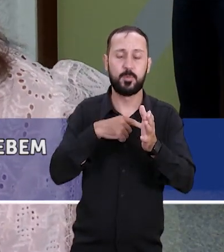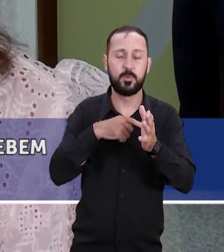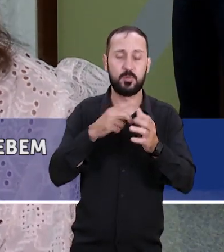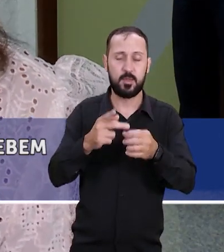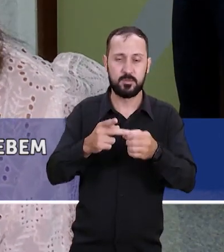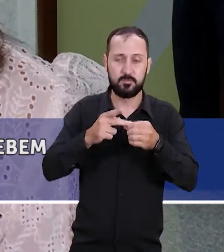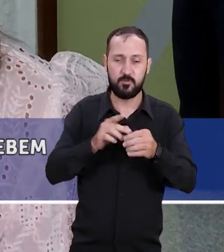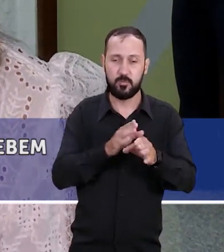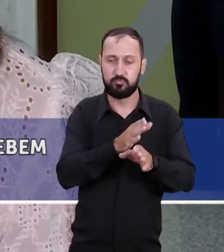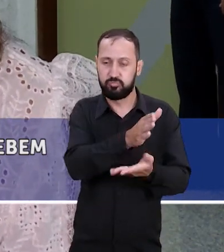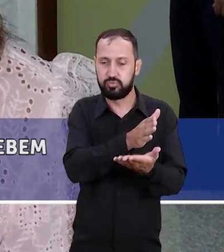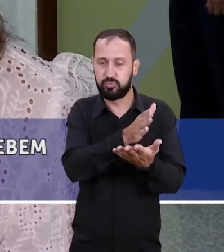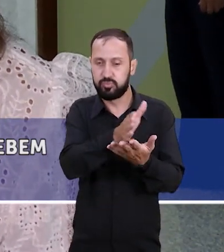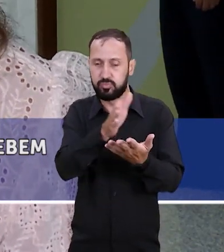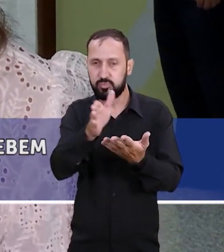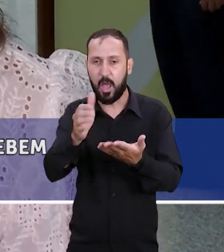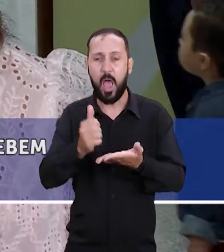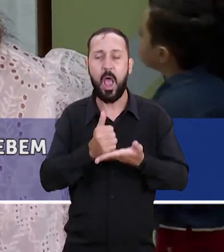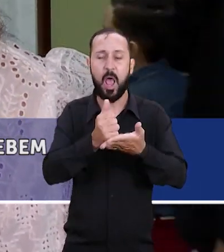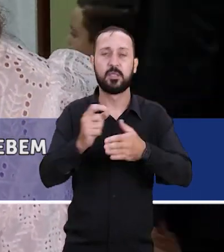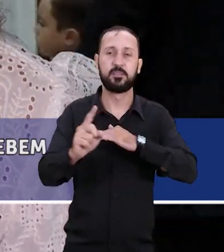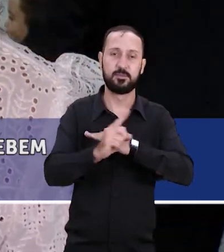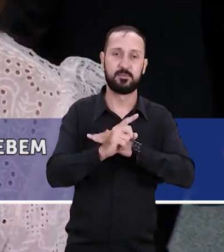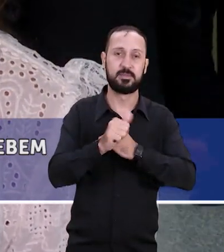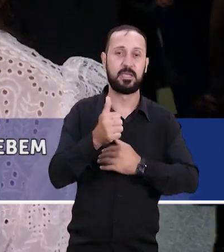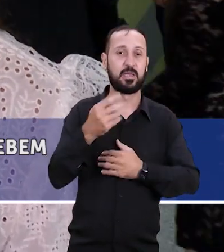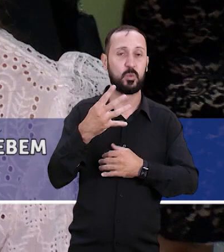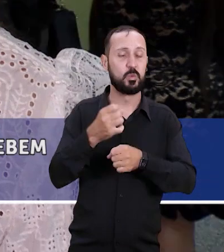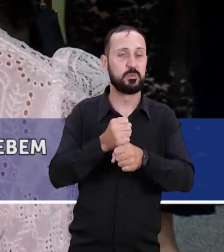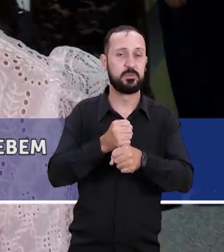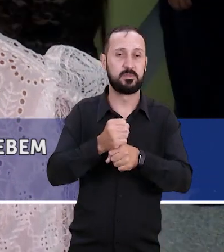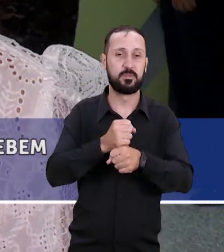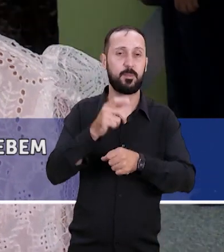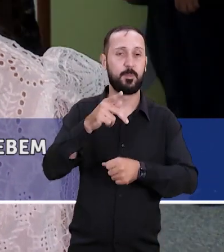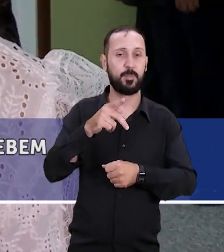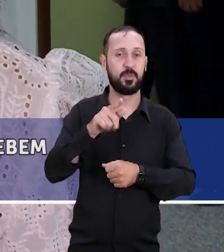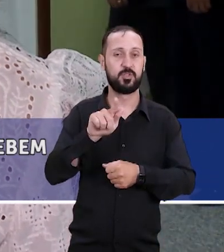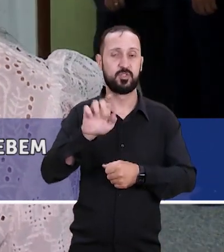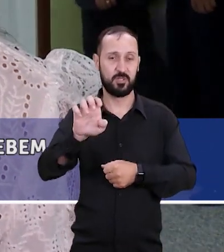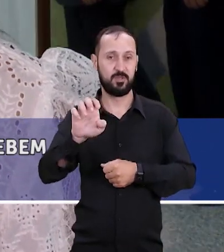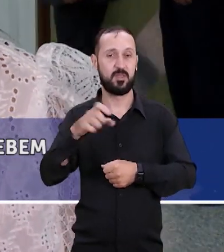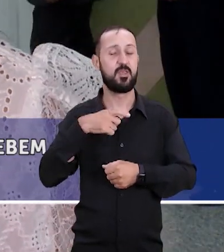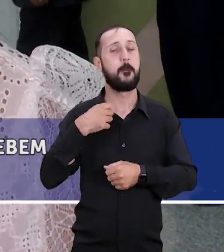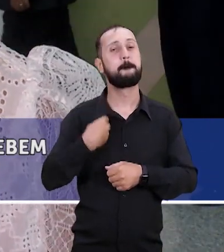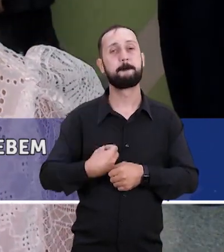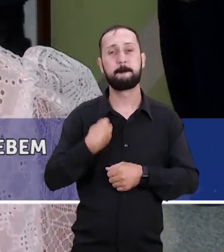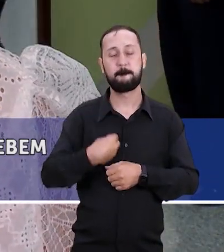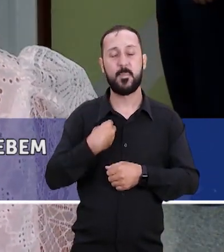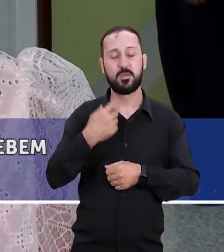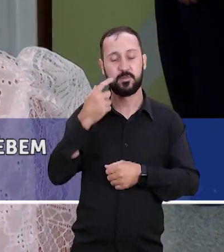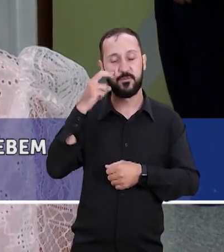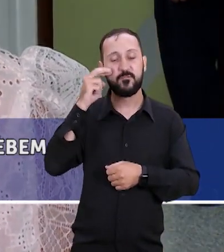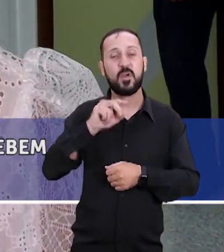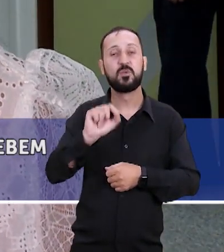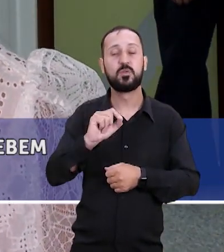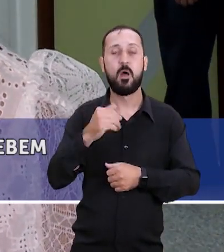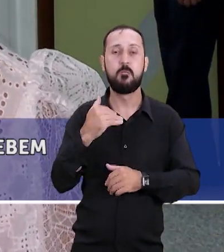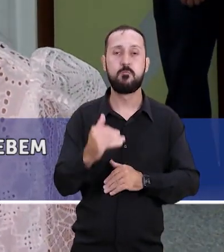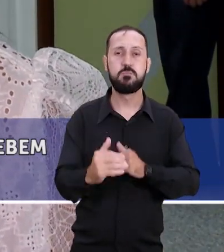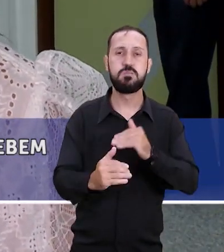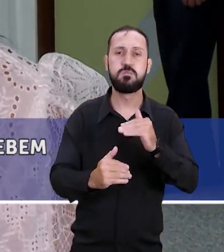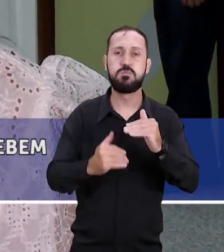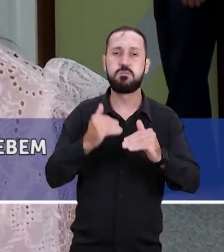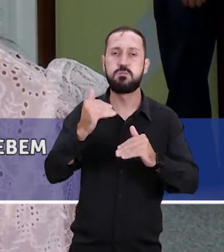própria sedimentação da Procuradoria nessa atuação. Né, esses 14 anos de PGE, eu pude